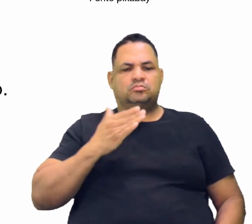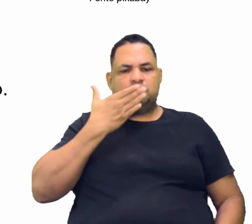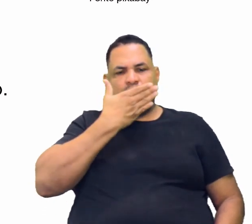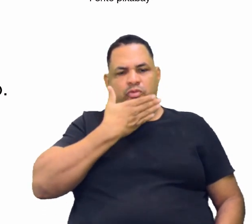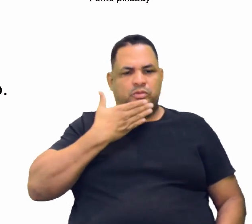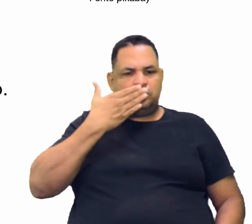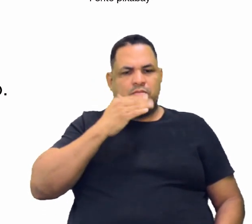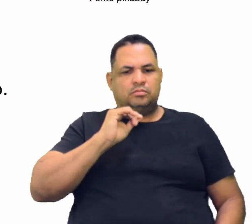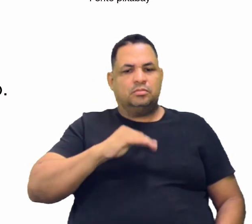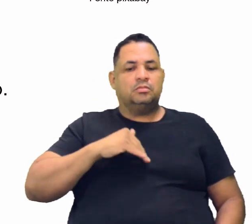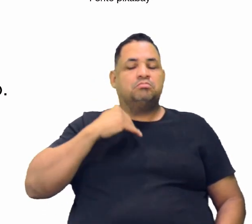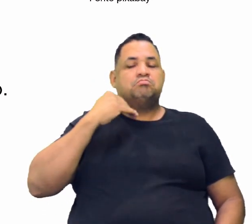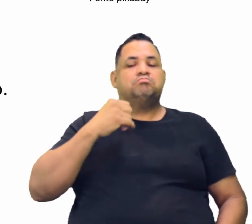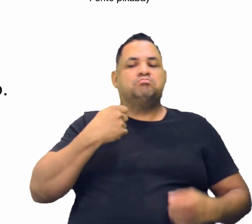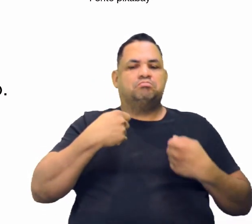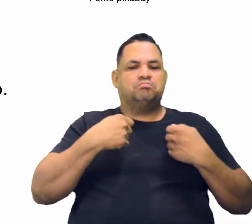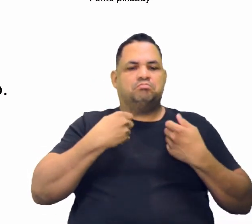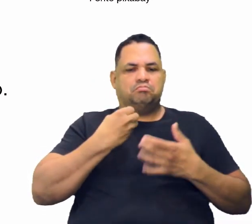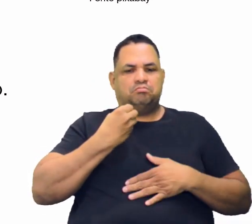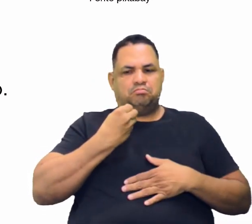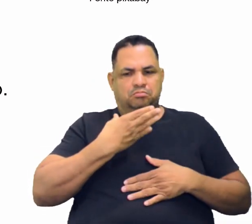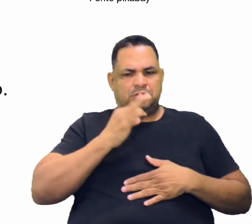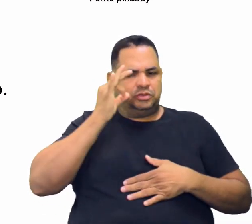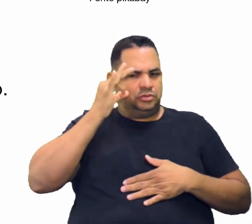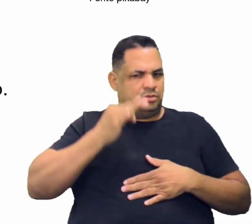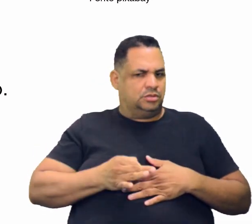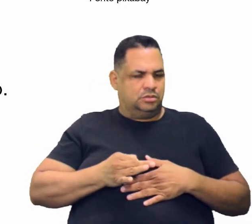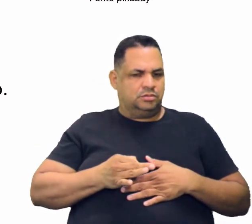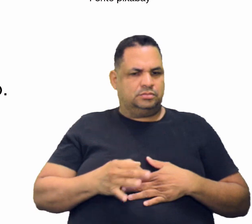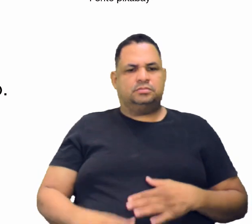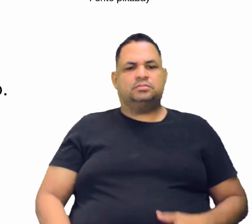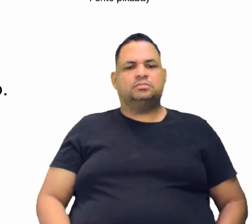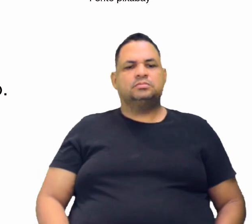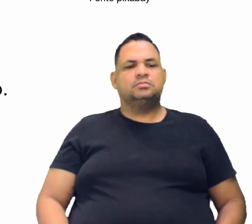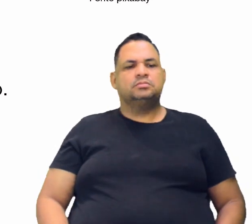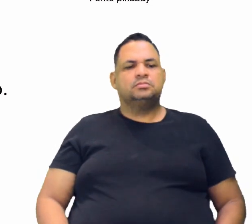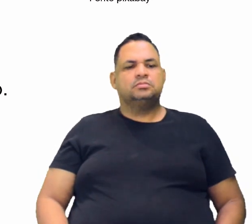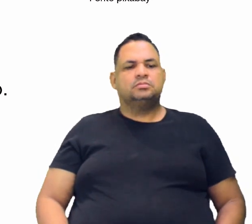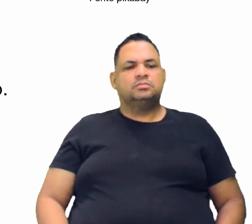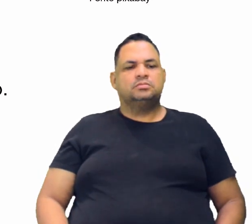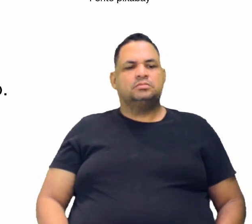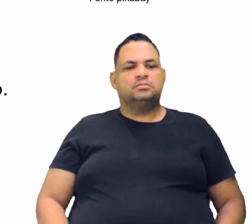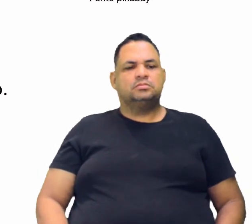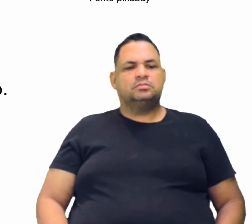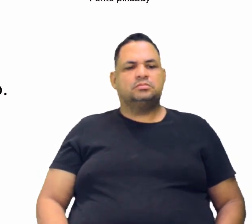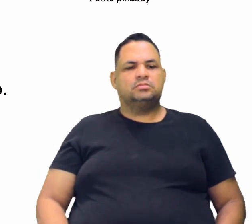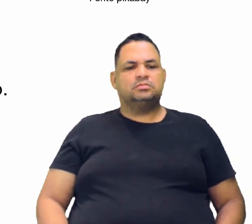de açúcar é mais do que preciso. Olha só, olha aqui o verbo ser.